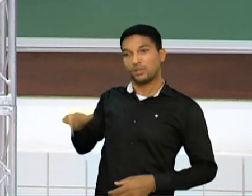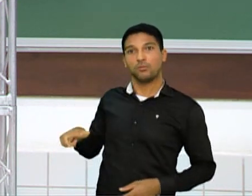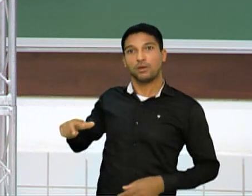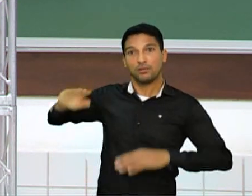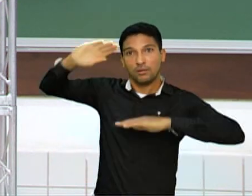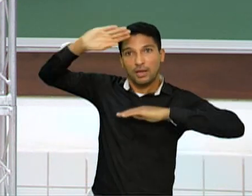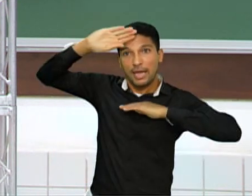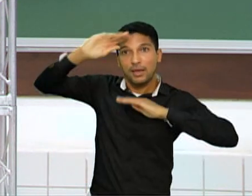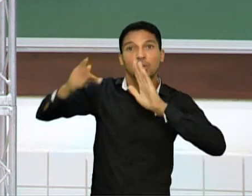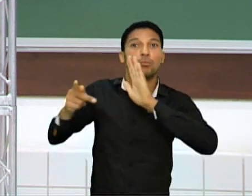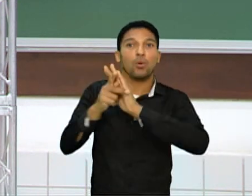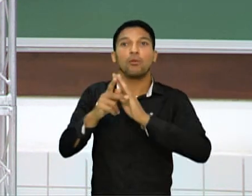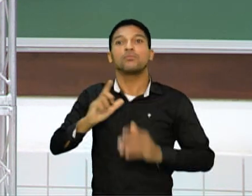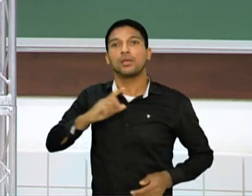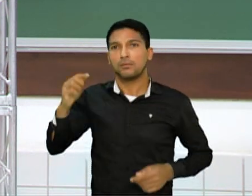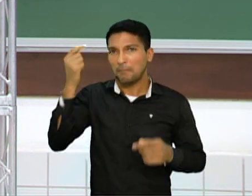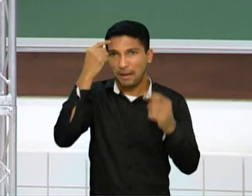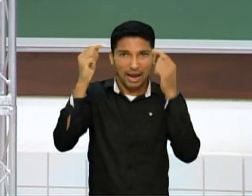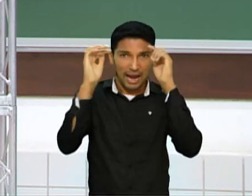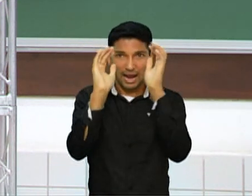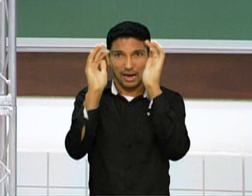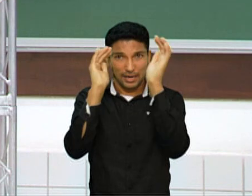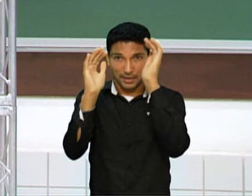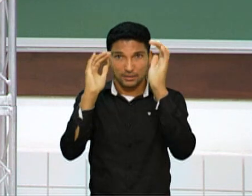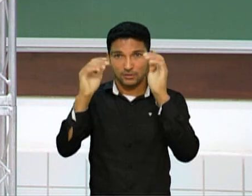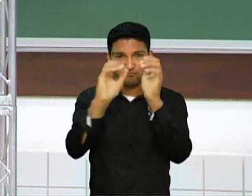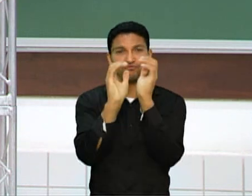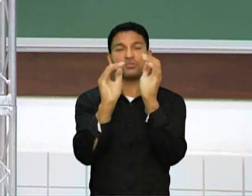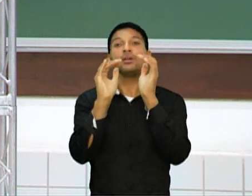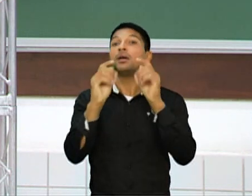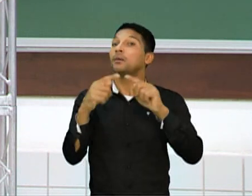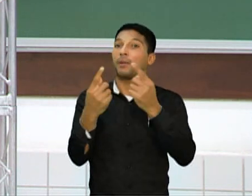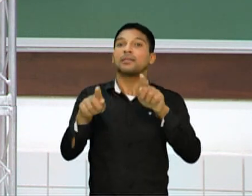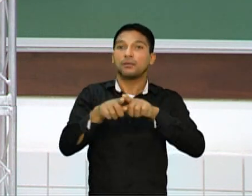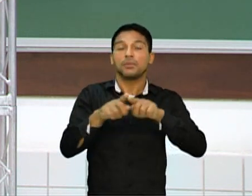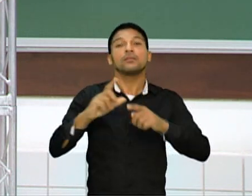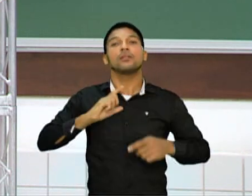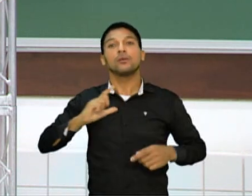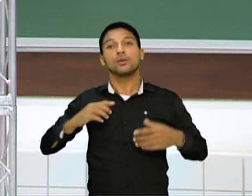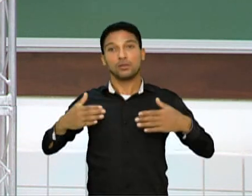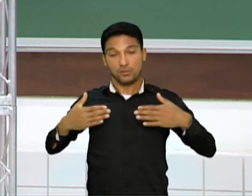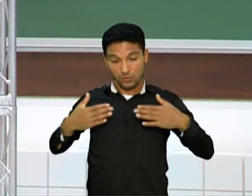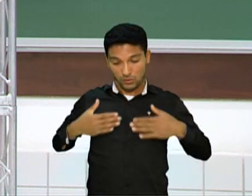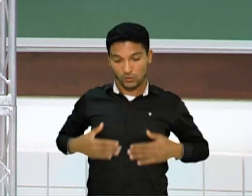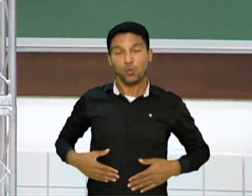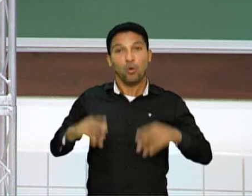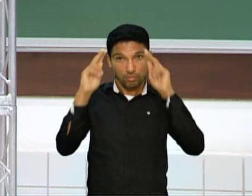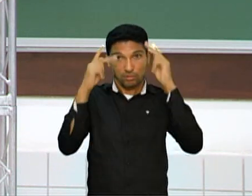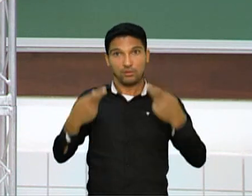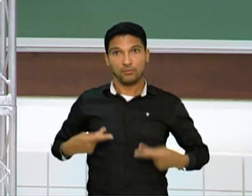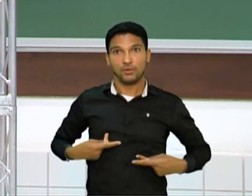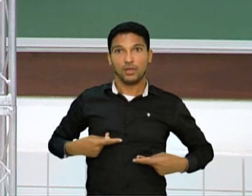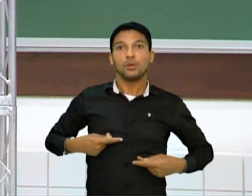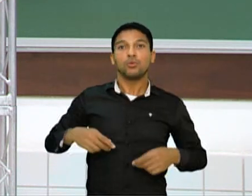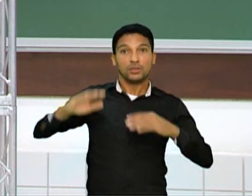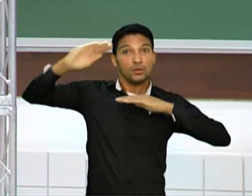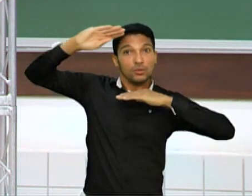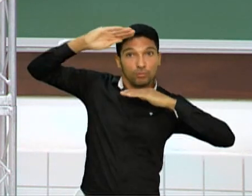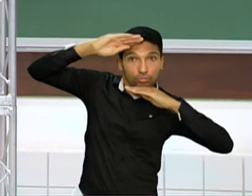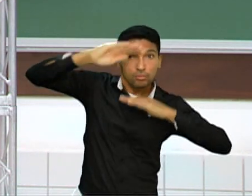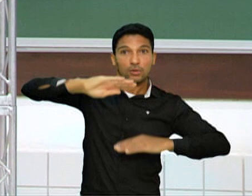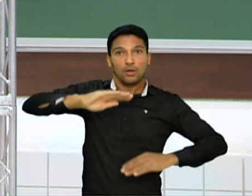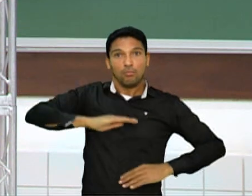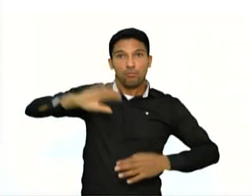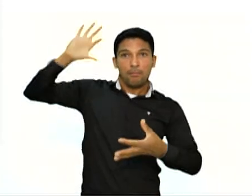um corpo, que me governa, que faz que eu esteja aqui nesse momento. Então, essas duas partes ali, unidas, formam o ser